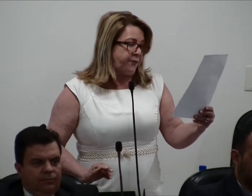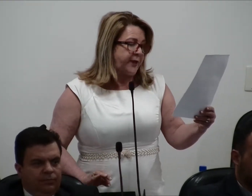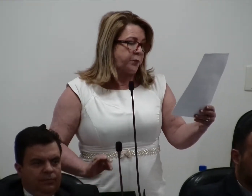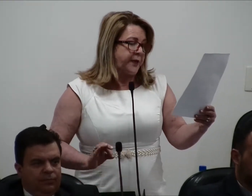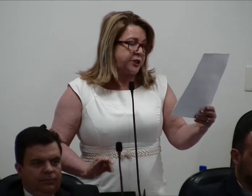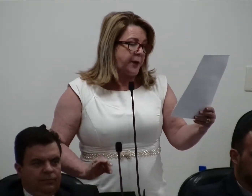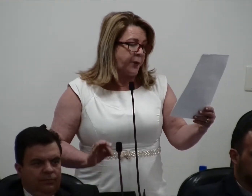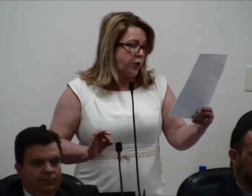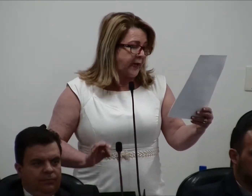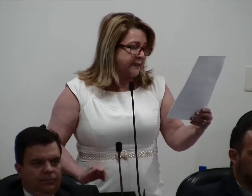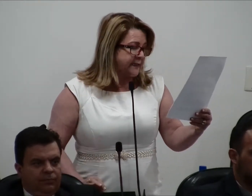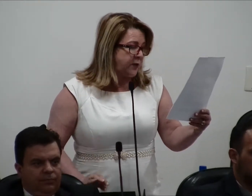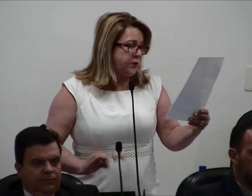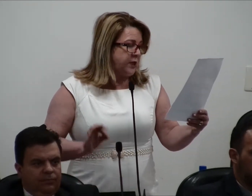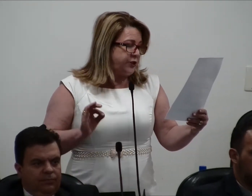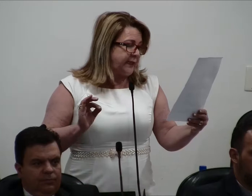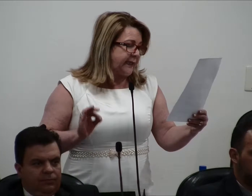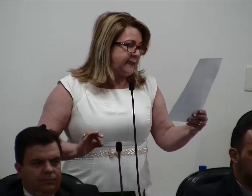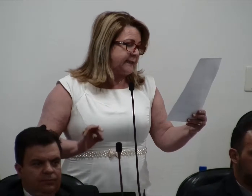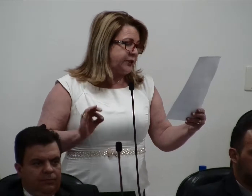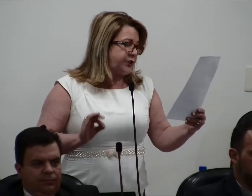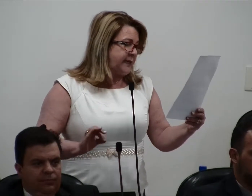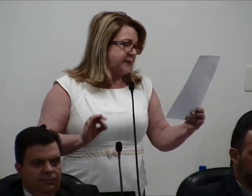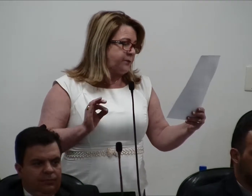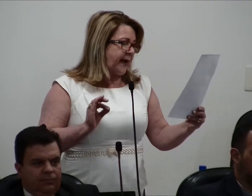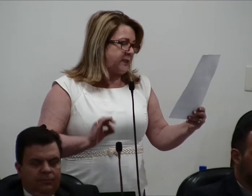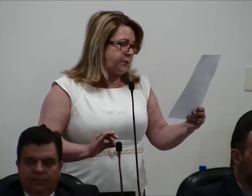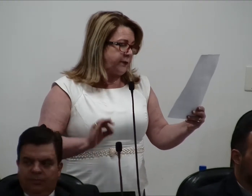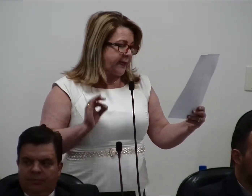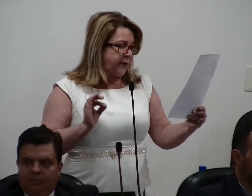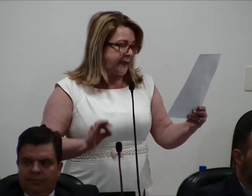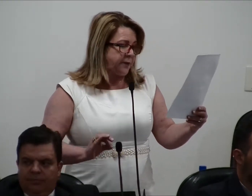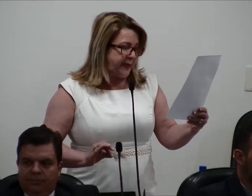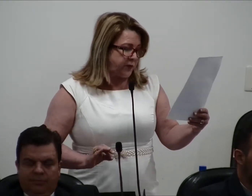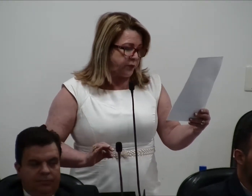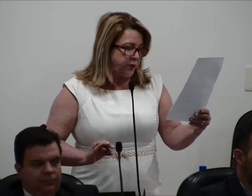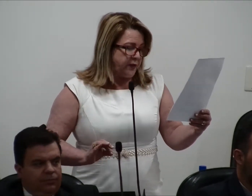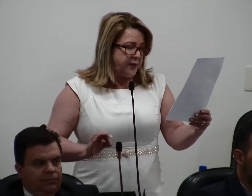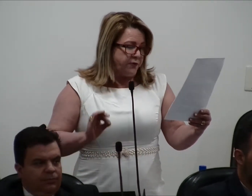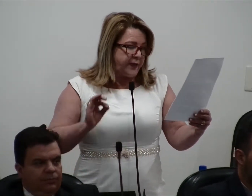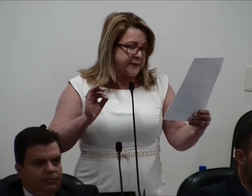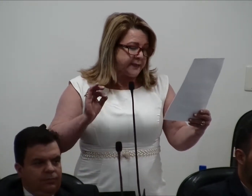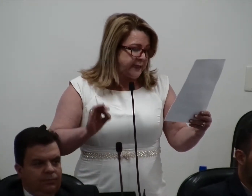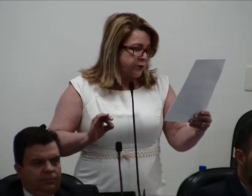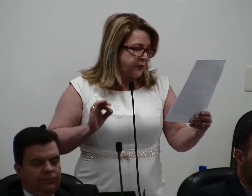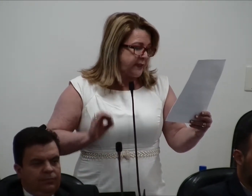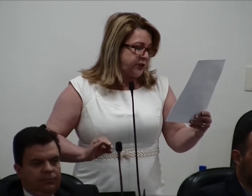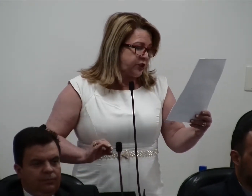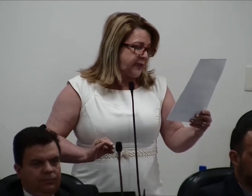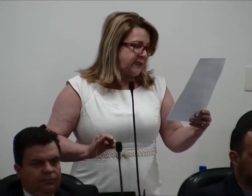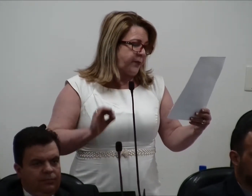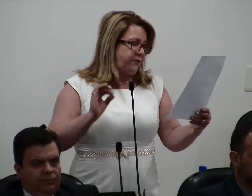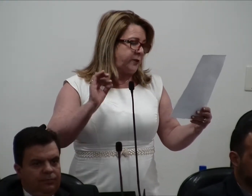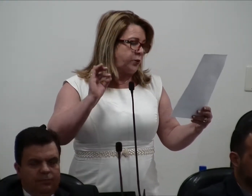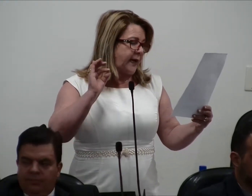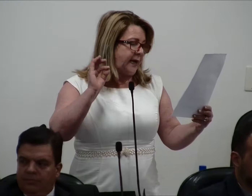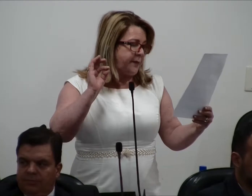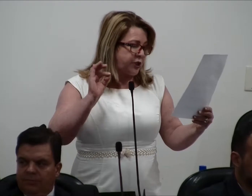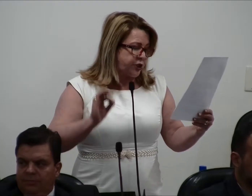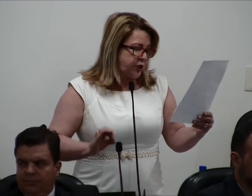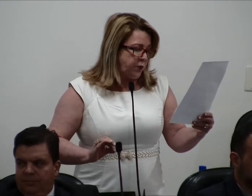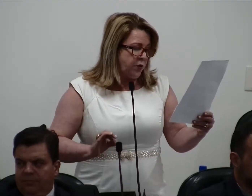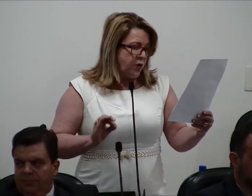senhor prefeito pediu a prorrogação de 15 dias para responder o requerimento. Vencendo os 15 dias, a